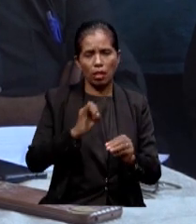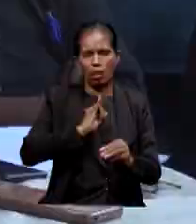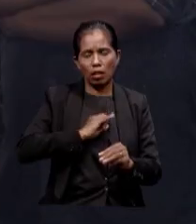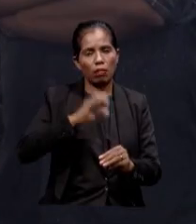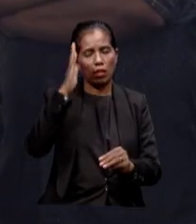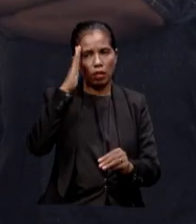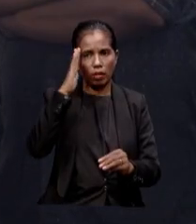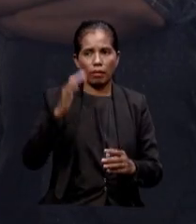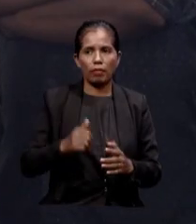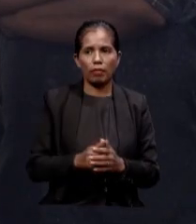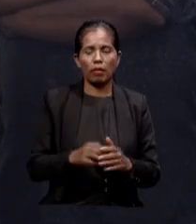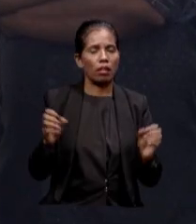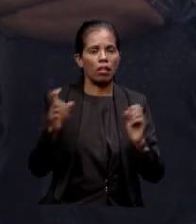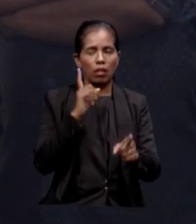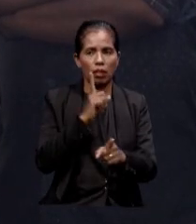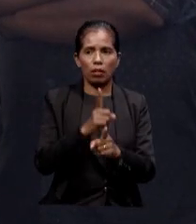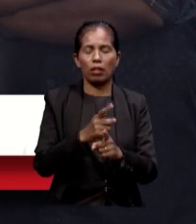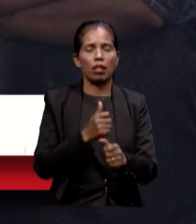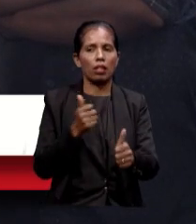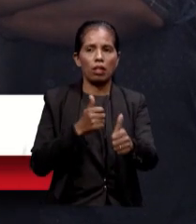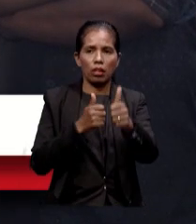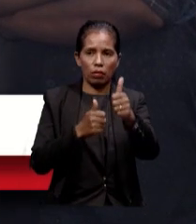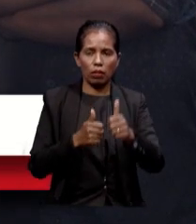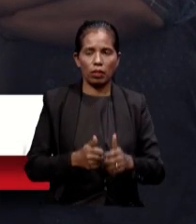liu. Lalos, lapir,